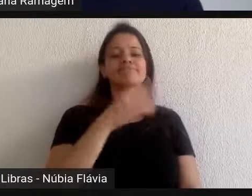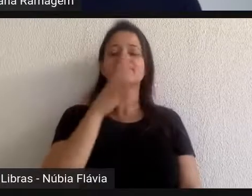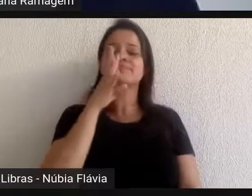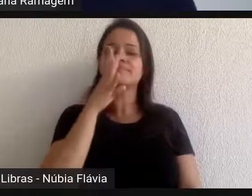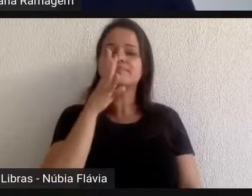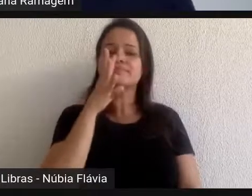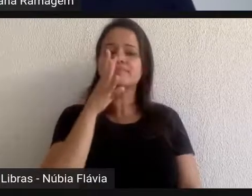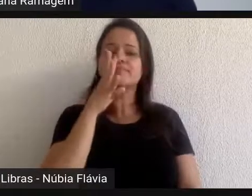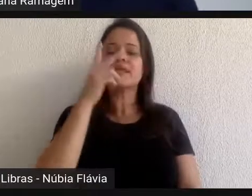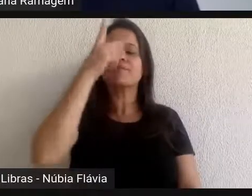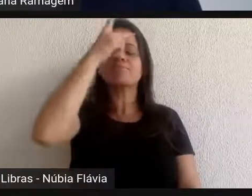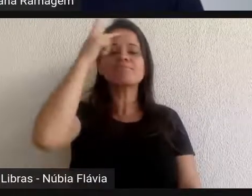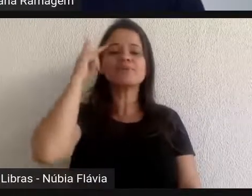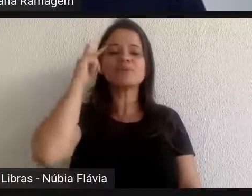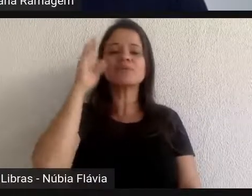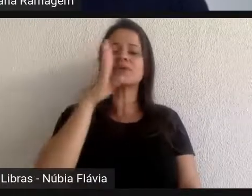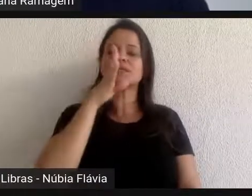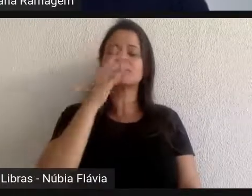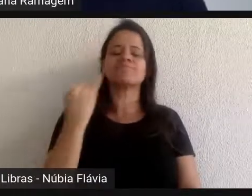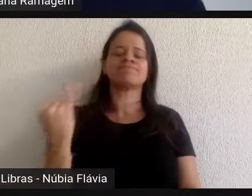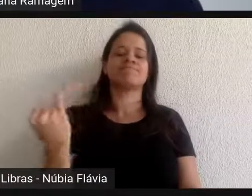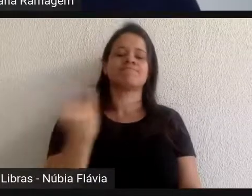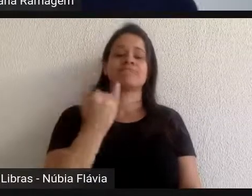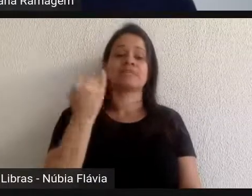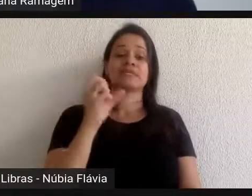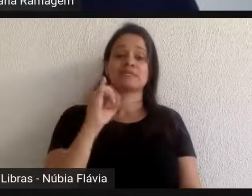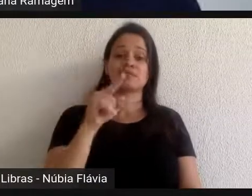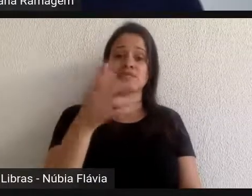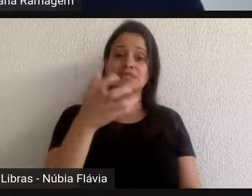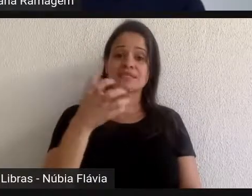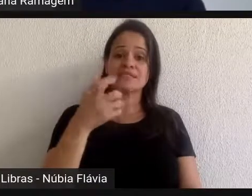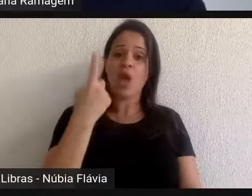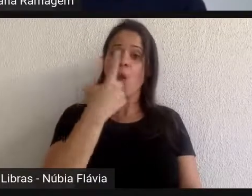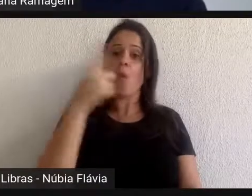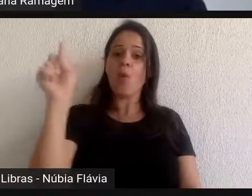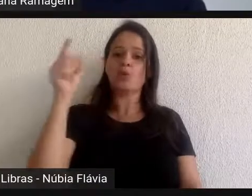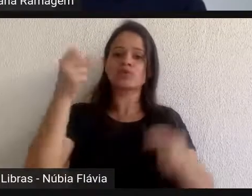para as pessoas que estão nos assistindo, né? Se vocês quiserem uma última palavrinha,